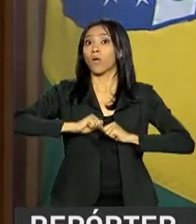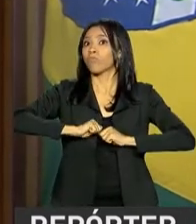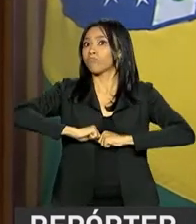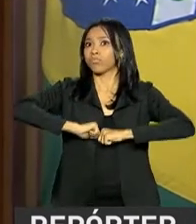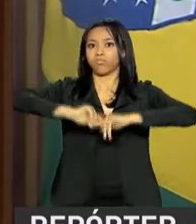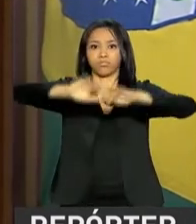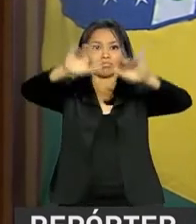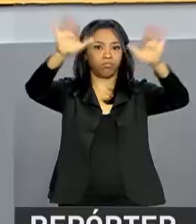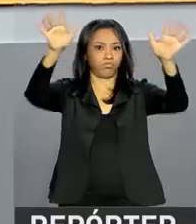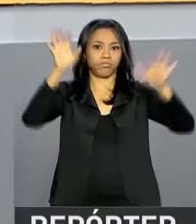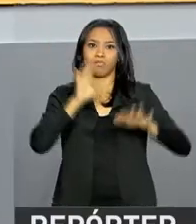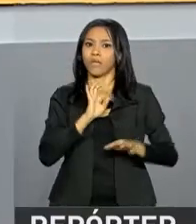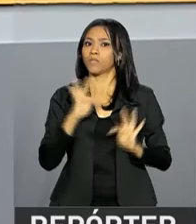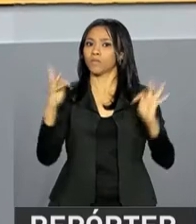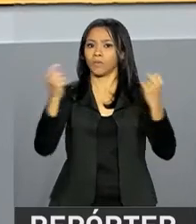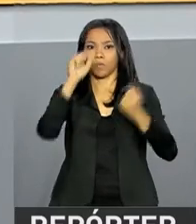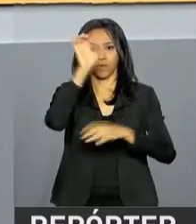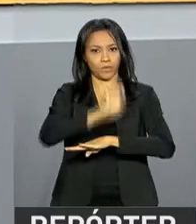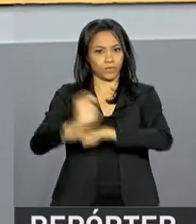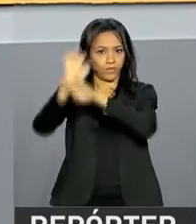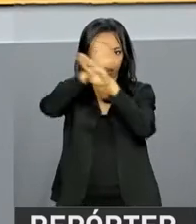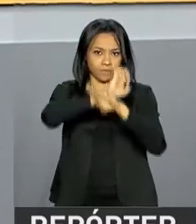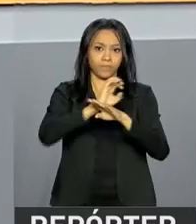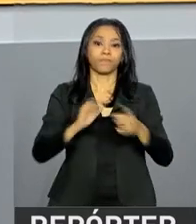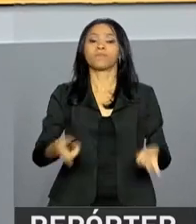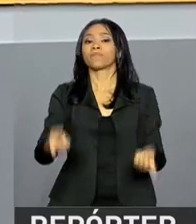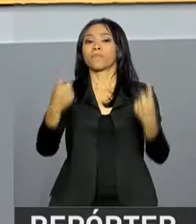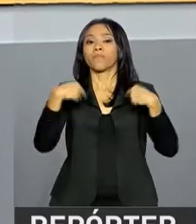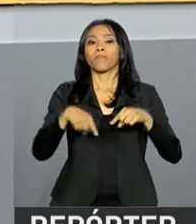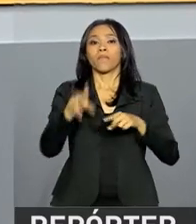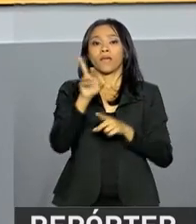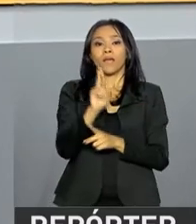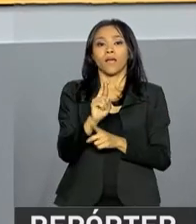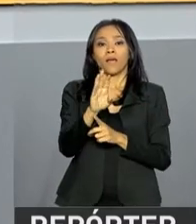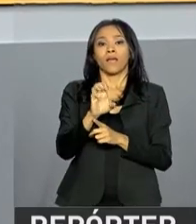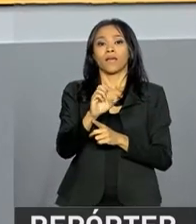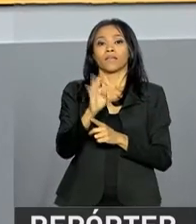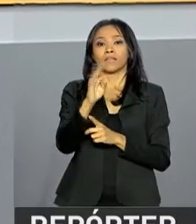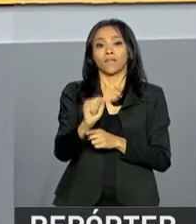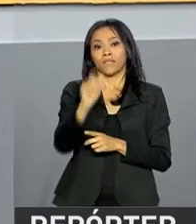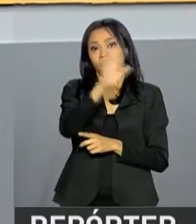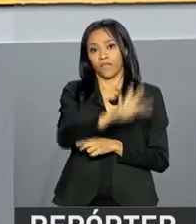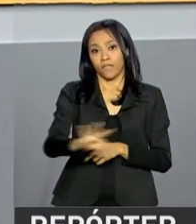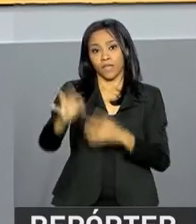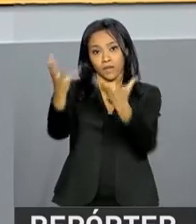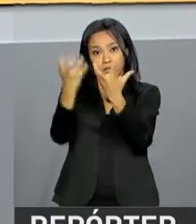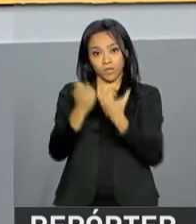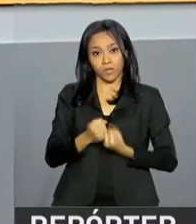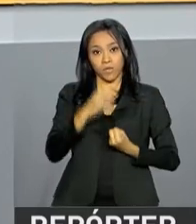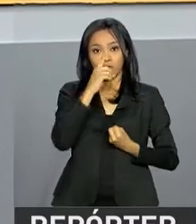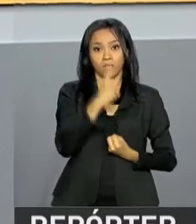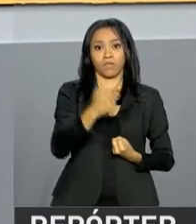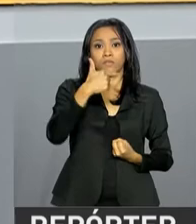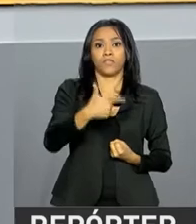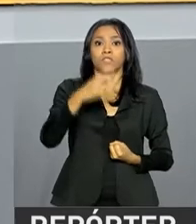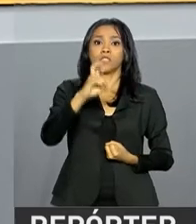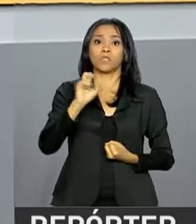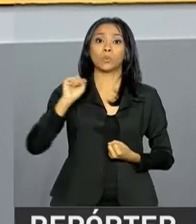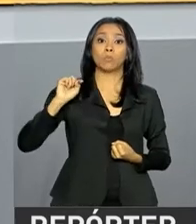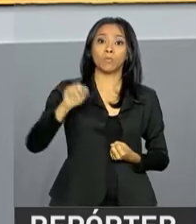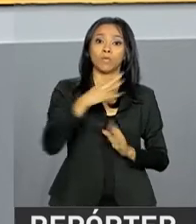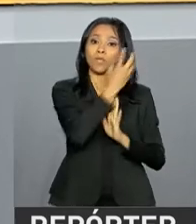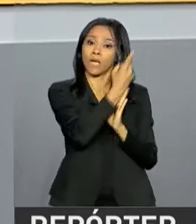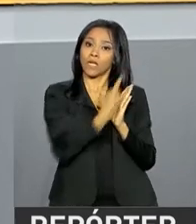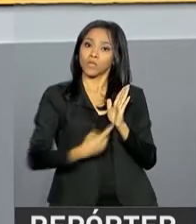estaduais a receita federal recebeu 125 mil declarações do imposto de renda da pessoa física de